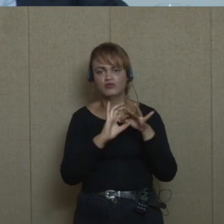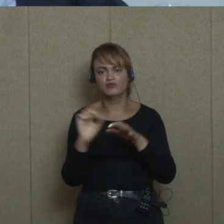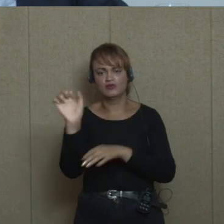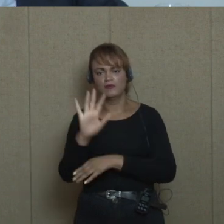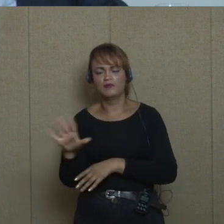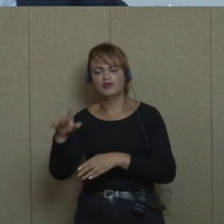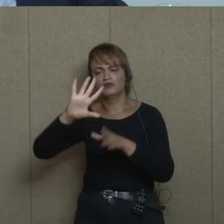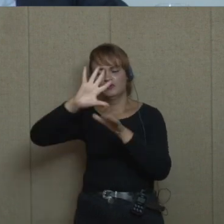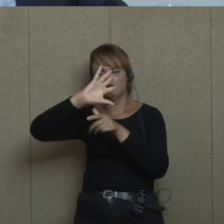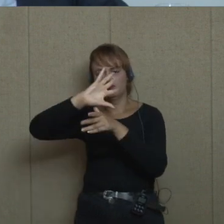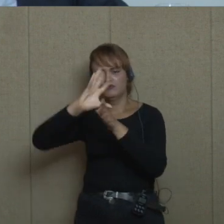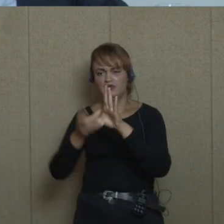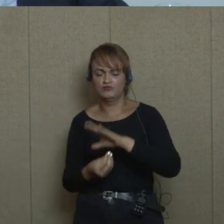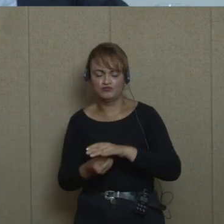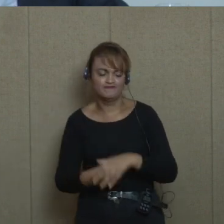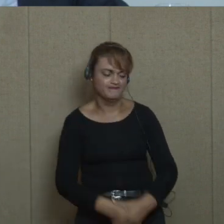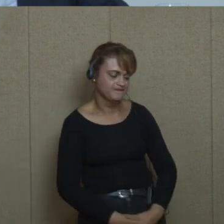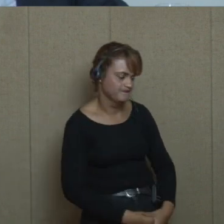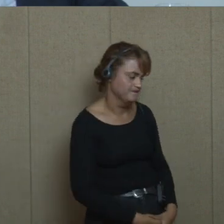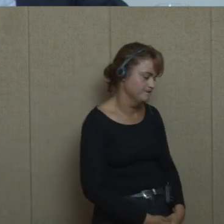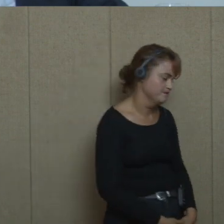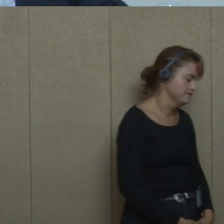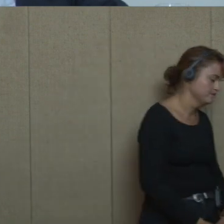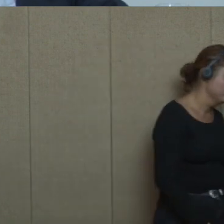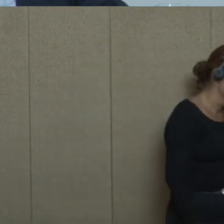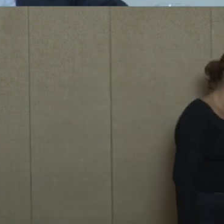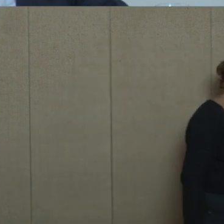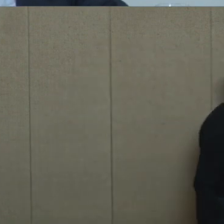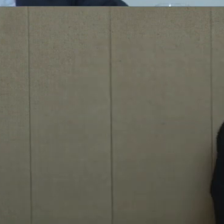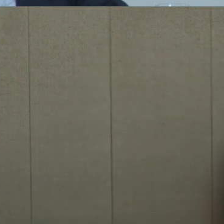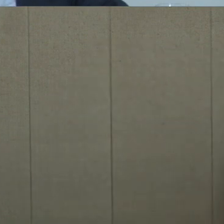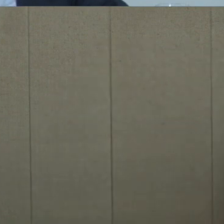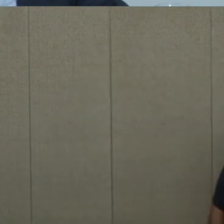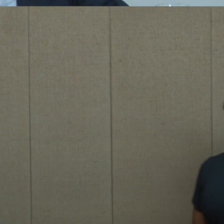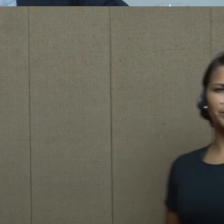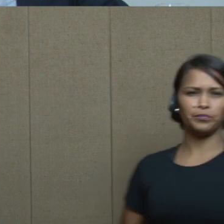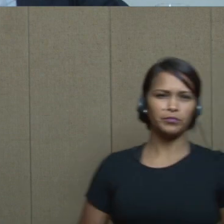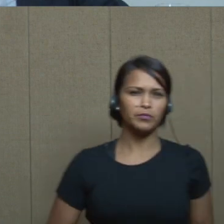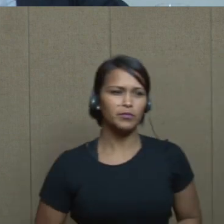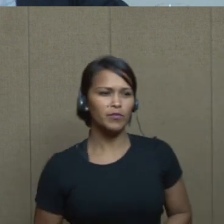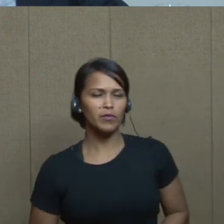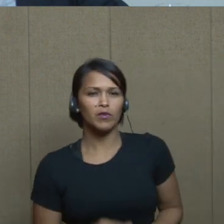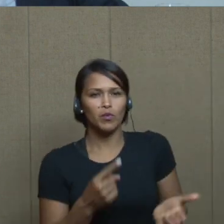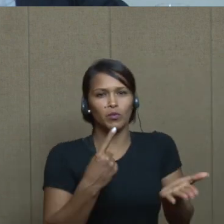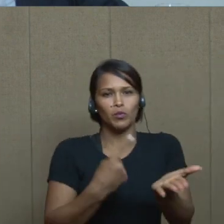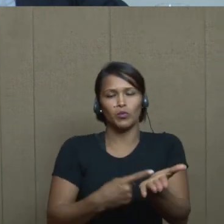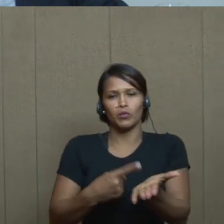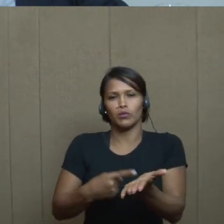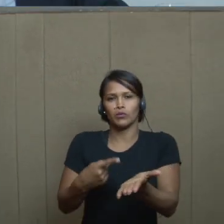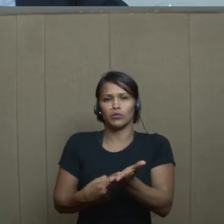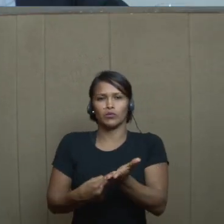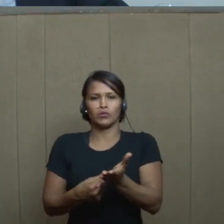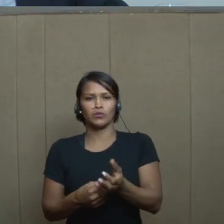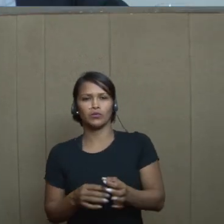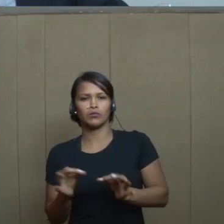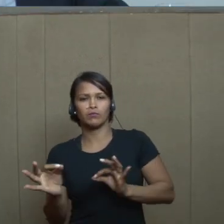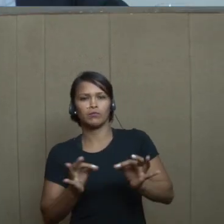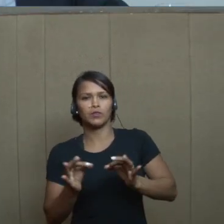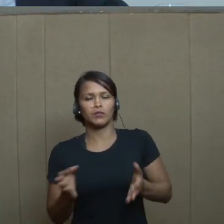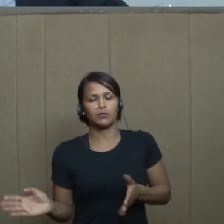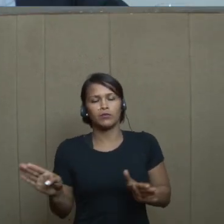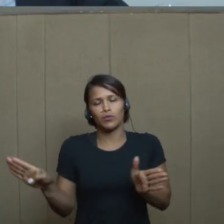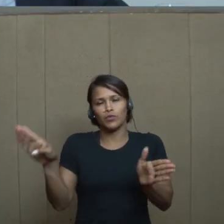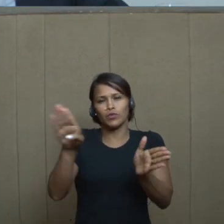Europeia-Mercosul, que é um acordo comercial, mas é mais do que um acordo comercial, porque é um acordo de associação que vai vir do nosso lado, vai ser uma